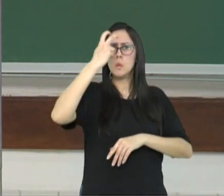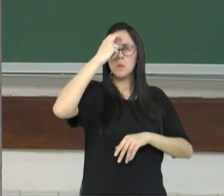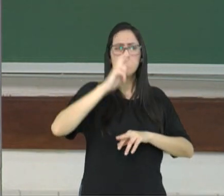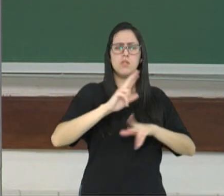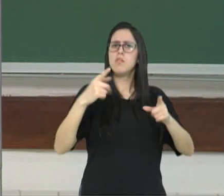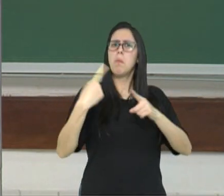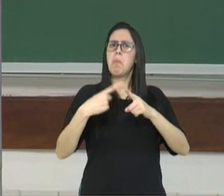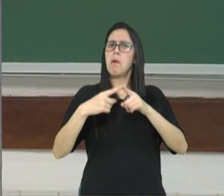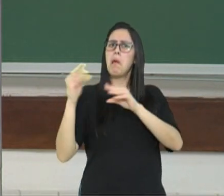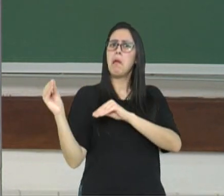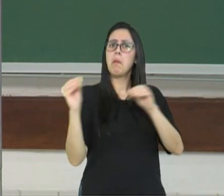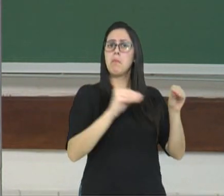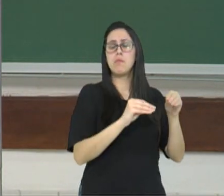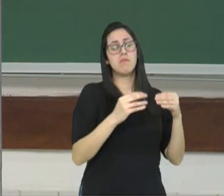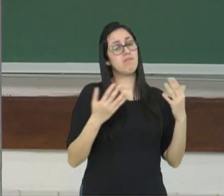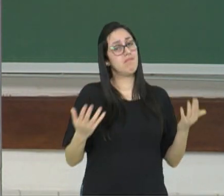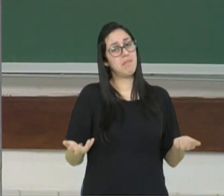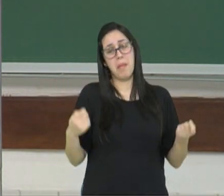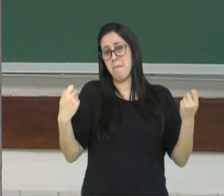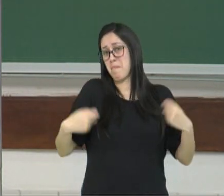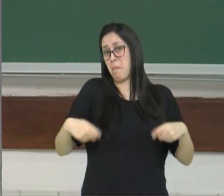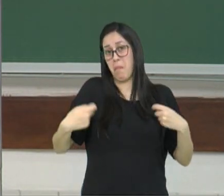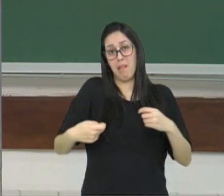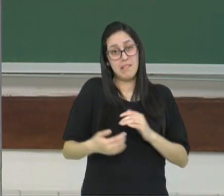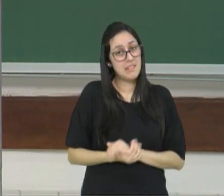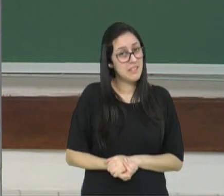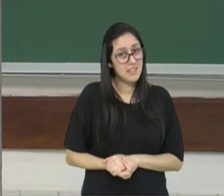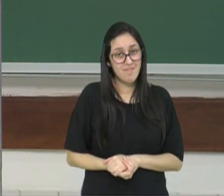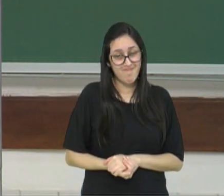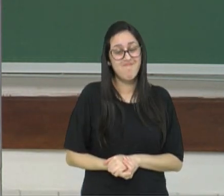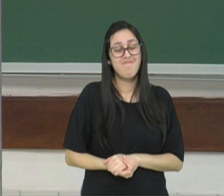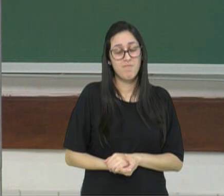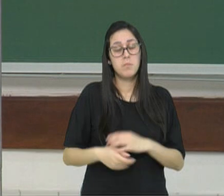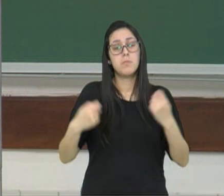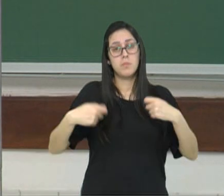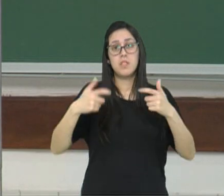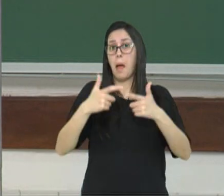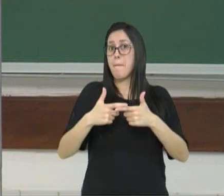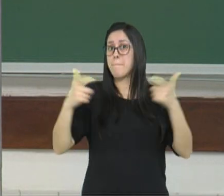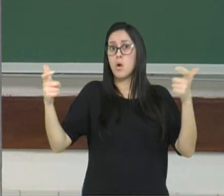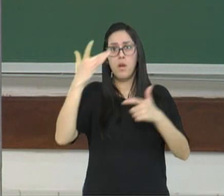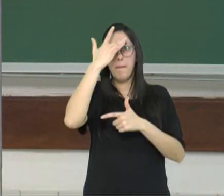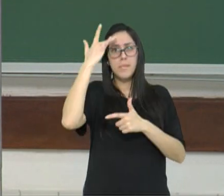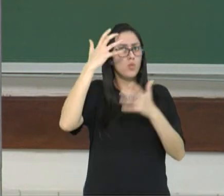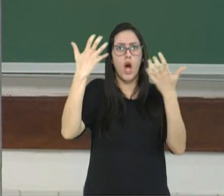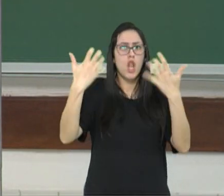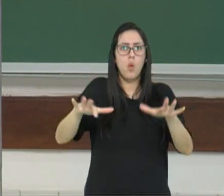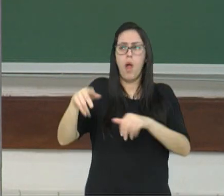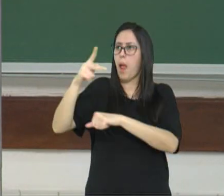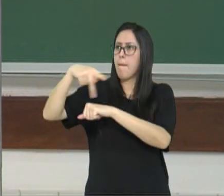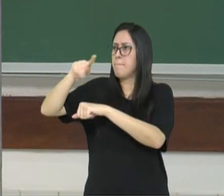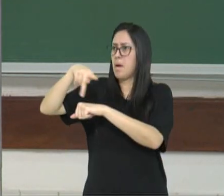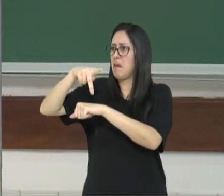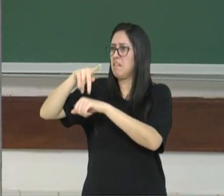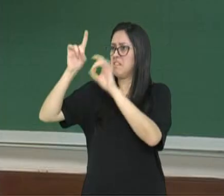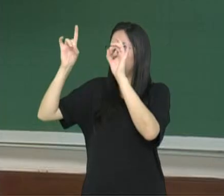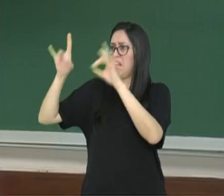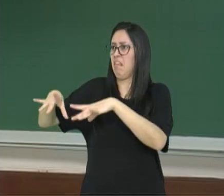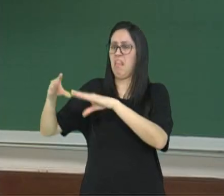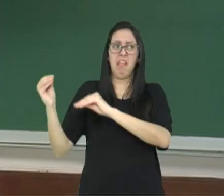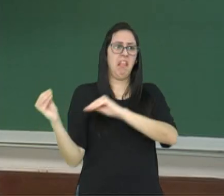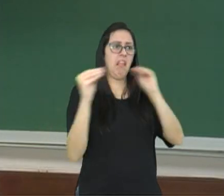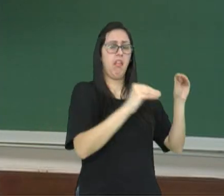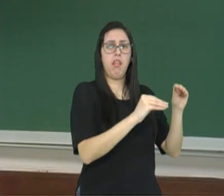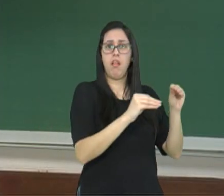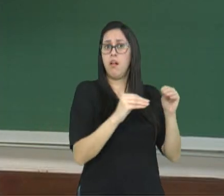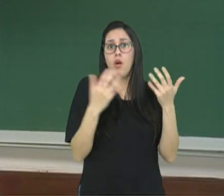Bom, é a necessidade. Isso ocorre por necessidade. A maioria das pessoas não quer abandonar a sua moradia. Elas fazem isso